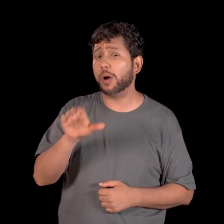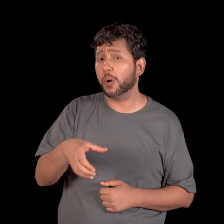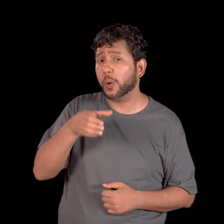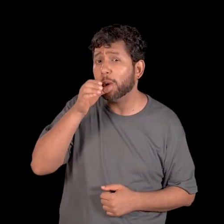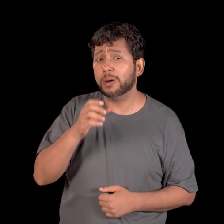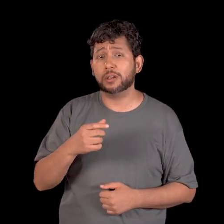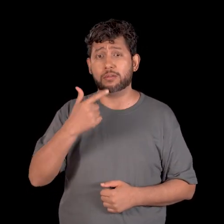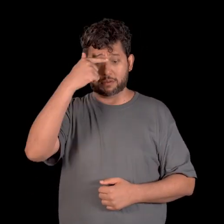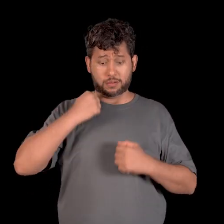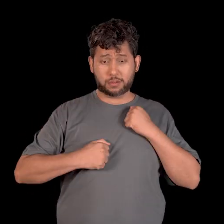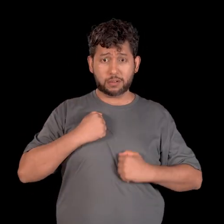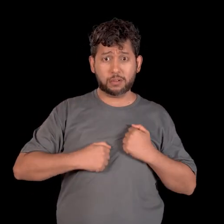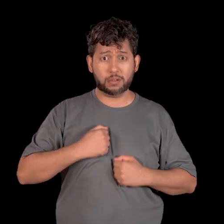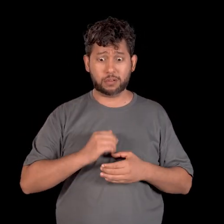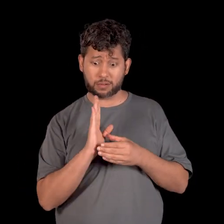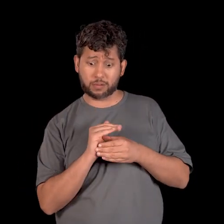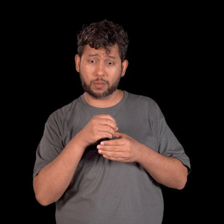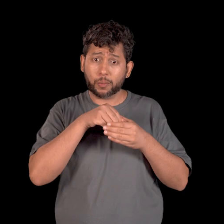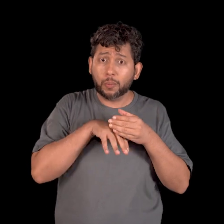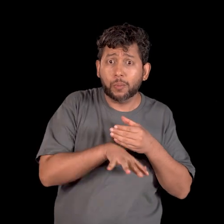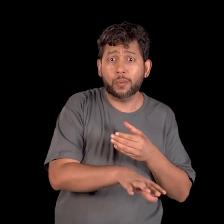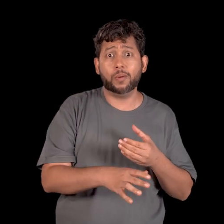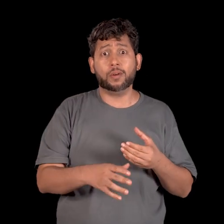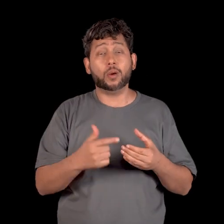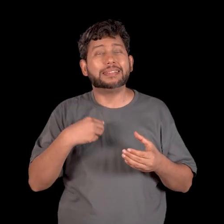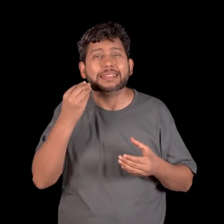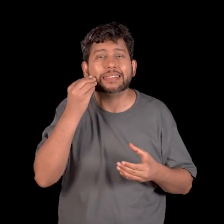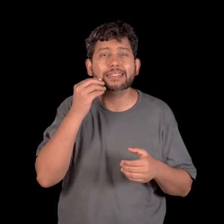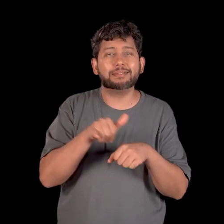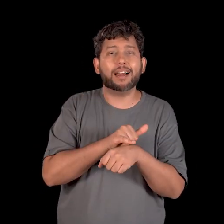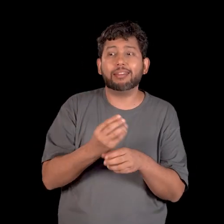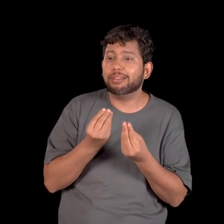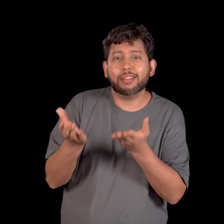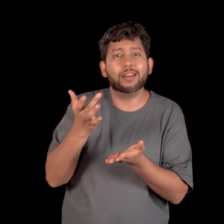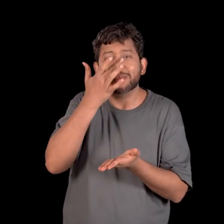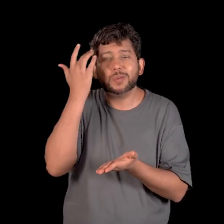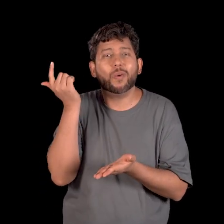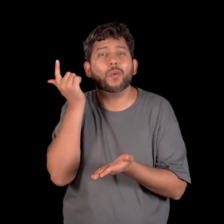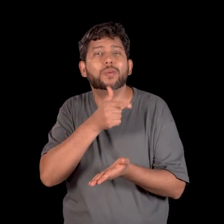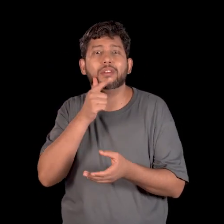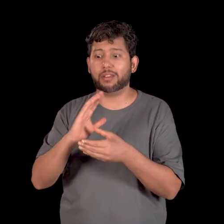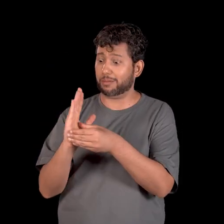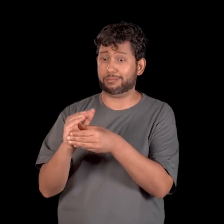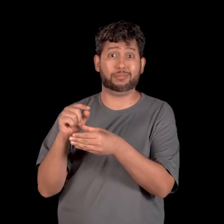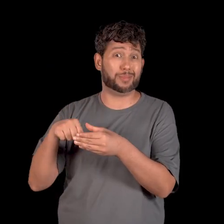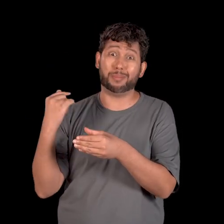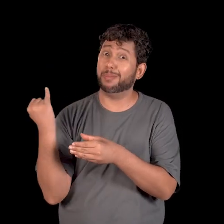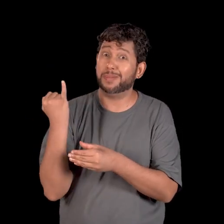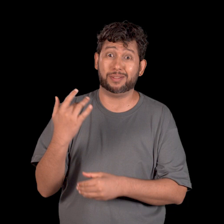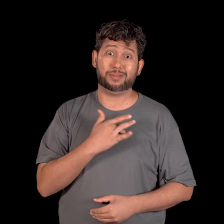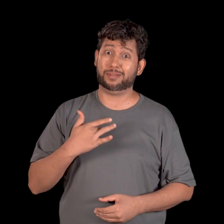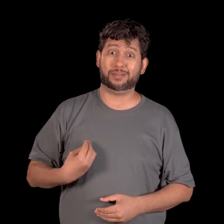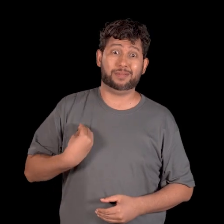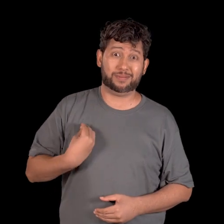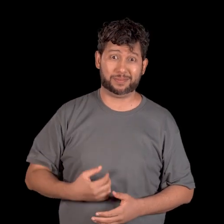ao consumo, como no que diz respeito ao saneamento básico e à urgência em tentar fazer com que mais pessoas tenham acesso a esse serviço